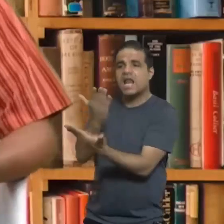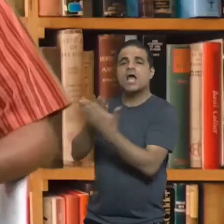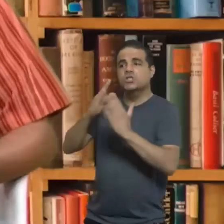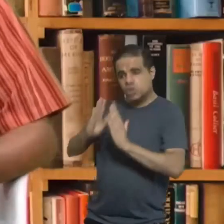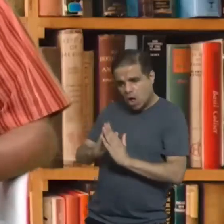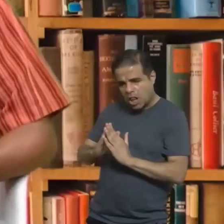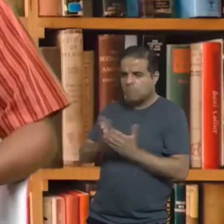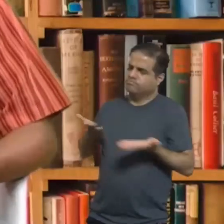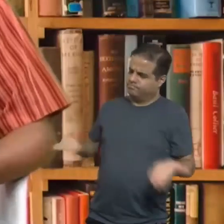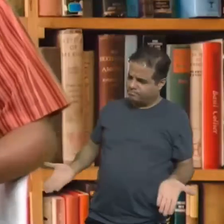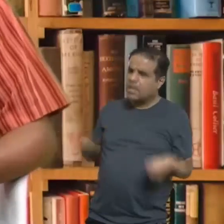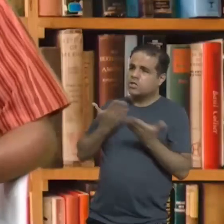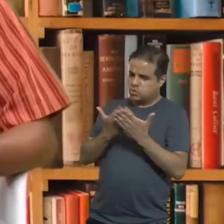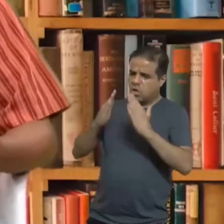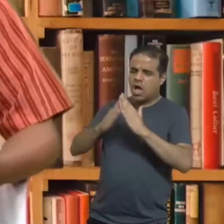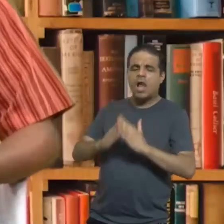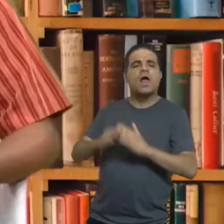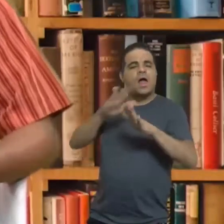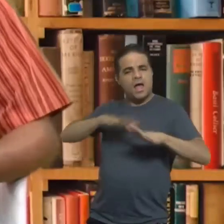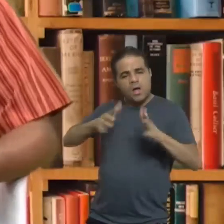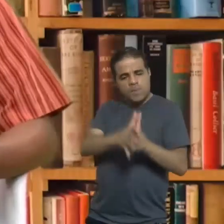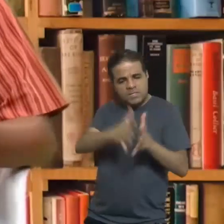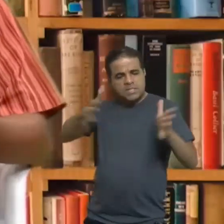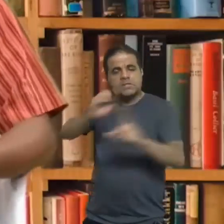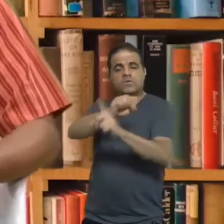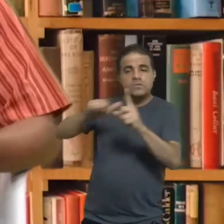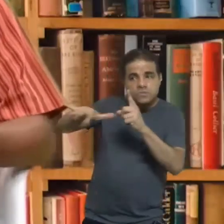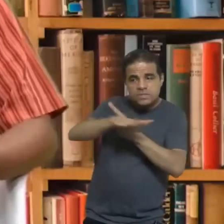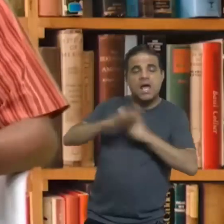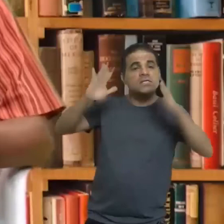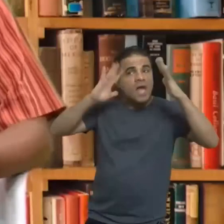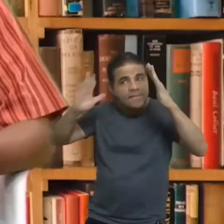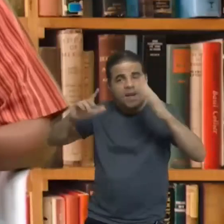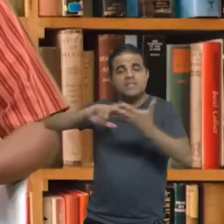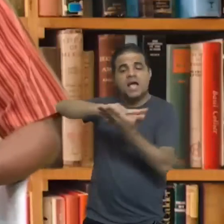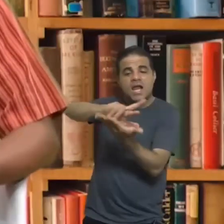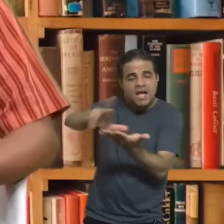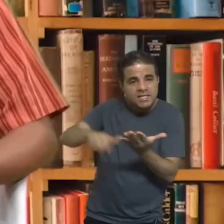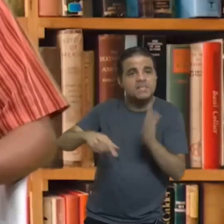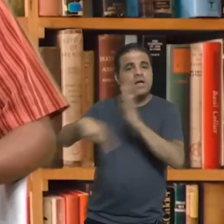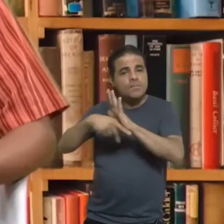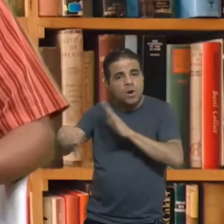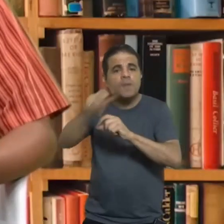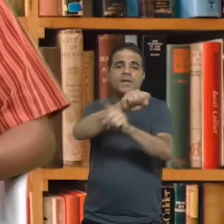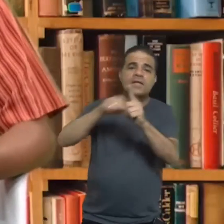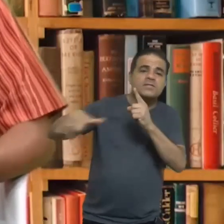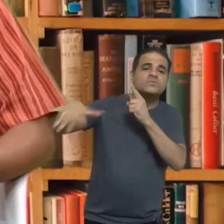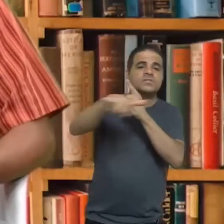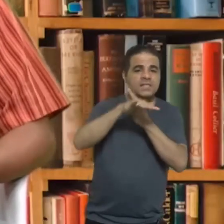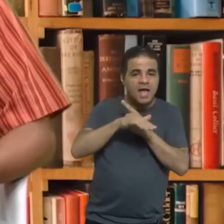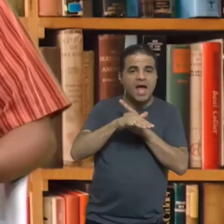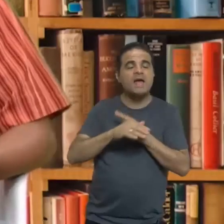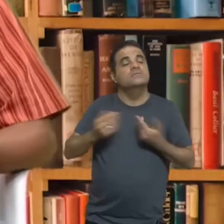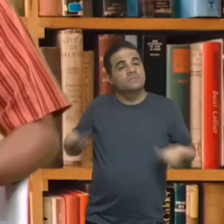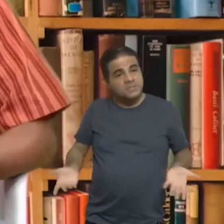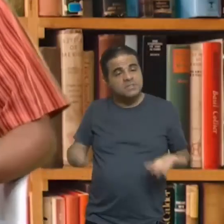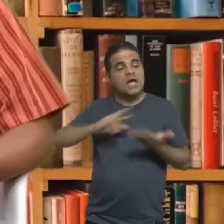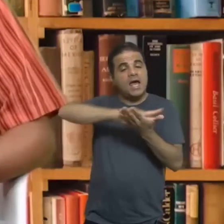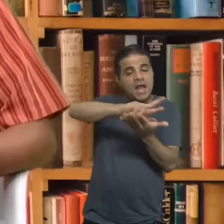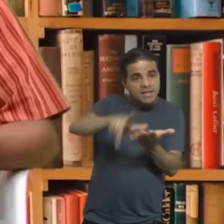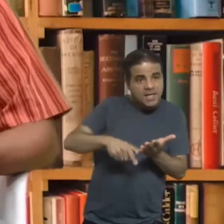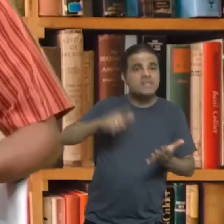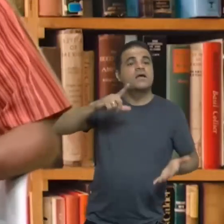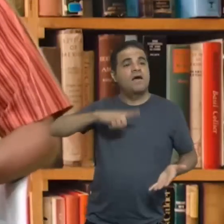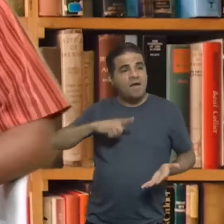na escola é uma instituição da sociedade e como tal reflete características dessa sociedade e uma dessas características